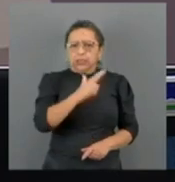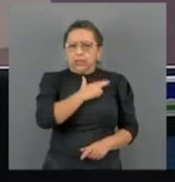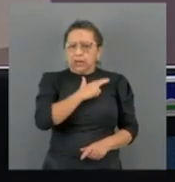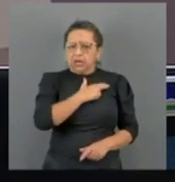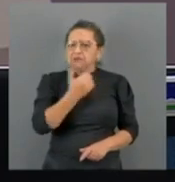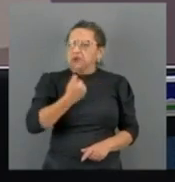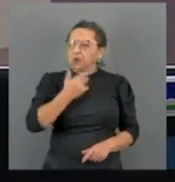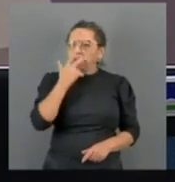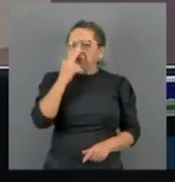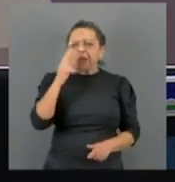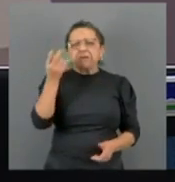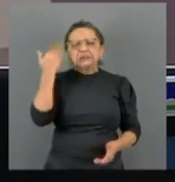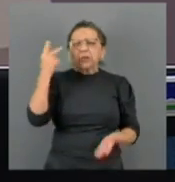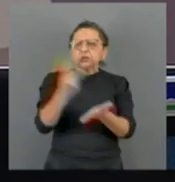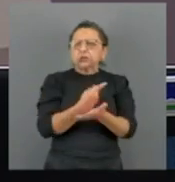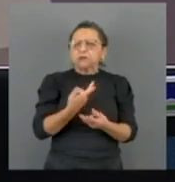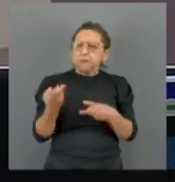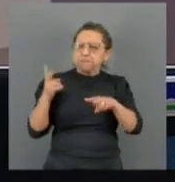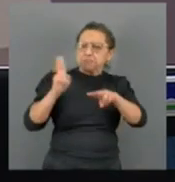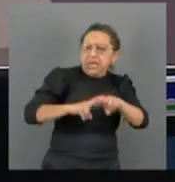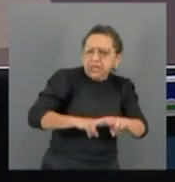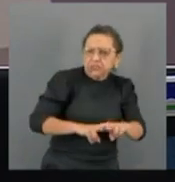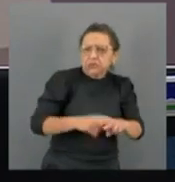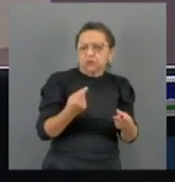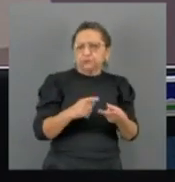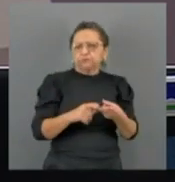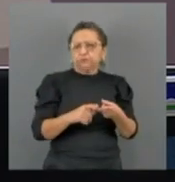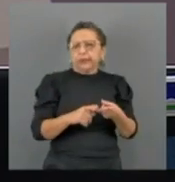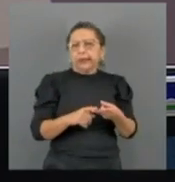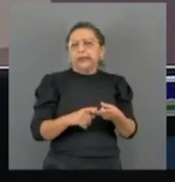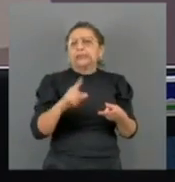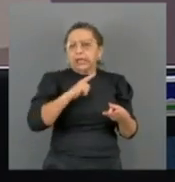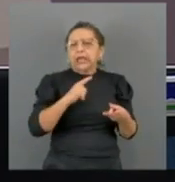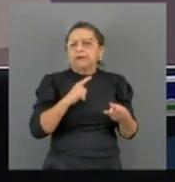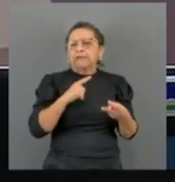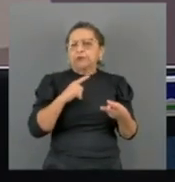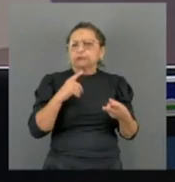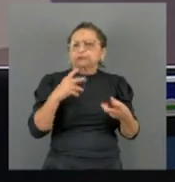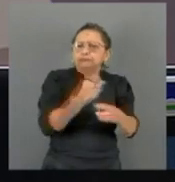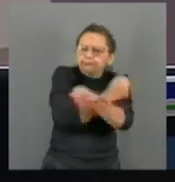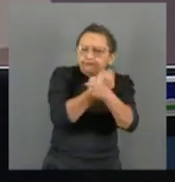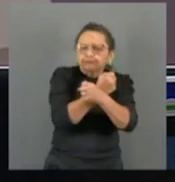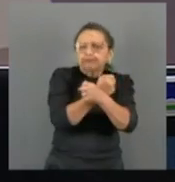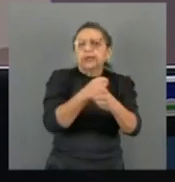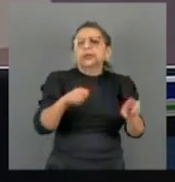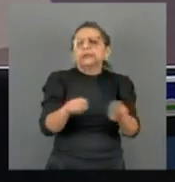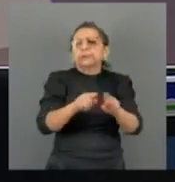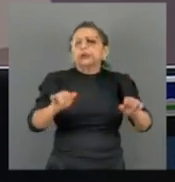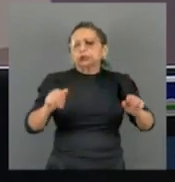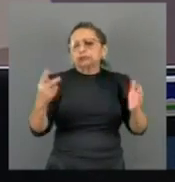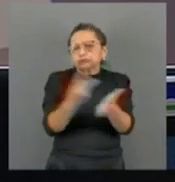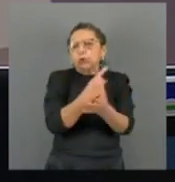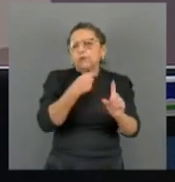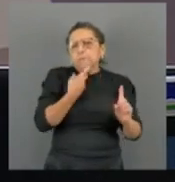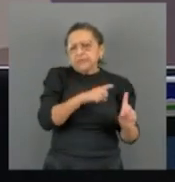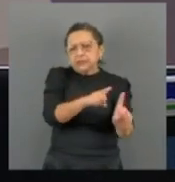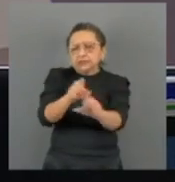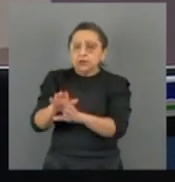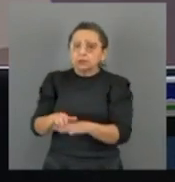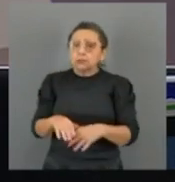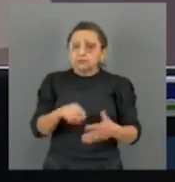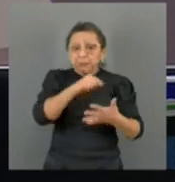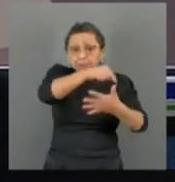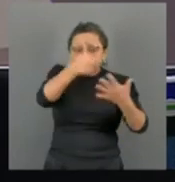pela ditadura, e foi censurado, não sei, mas ele foi perseguido. E